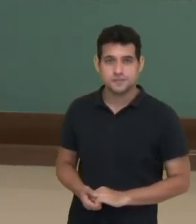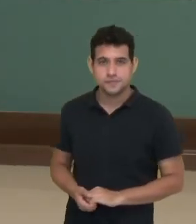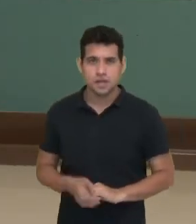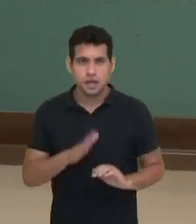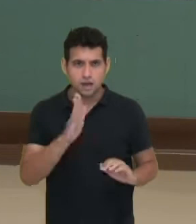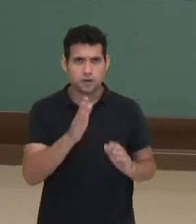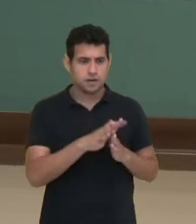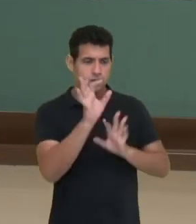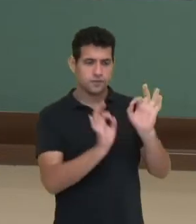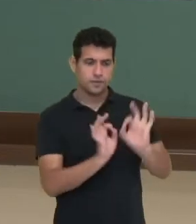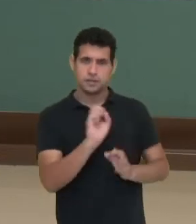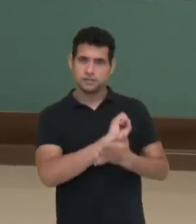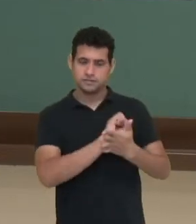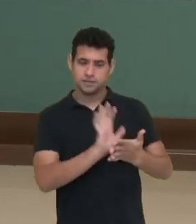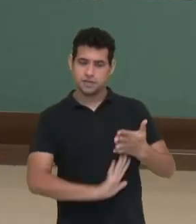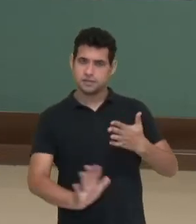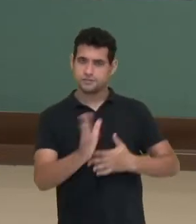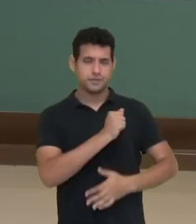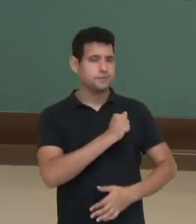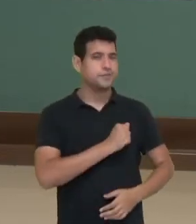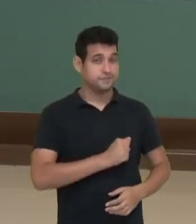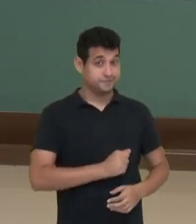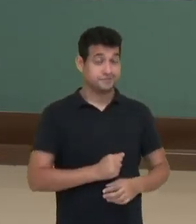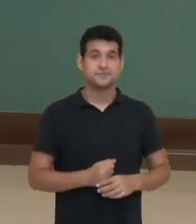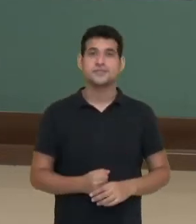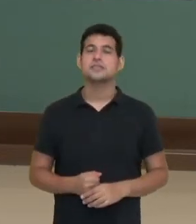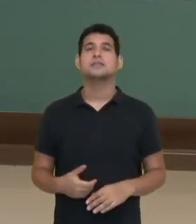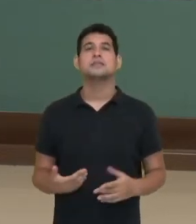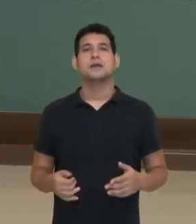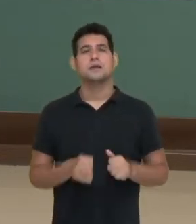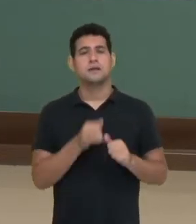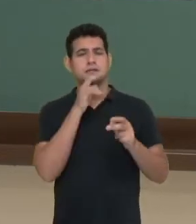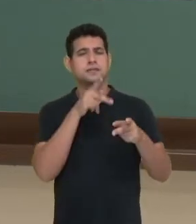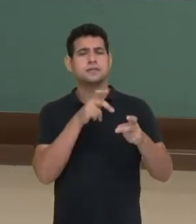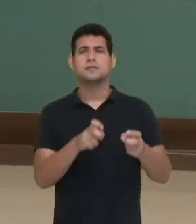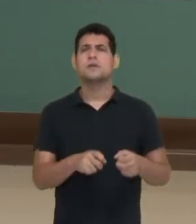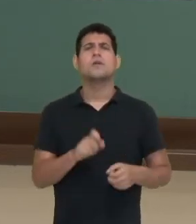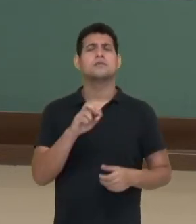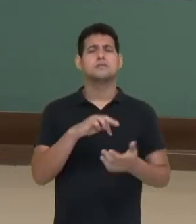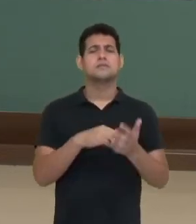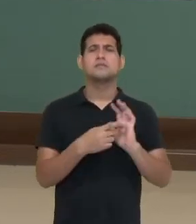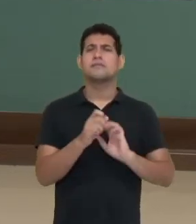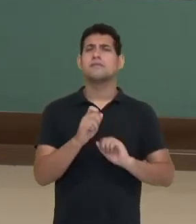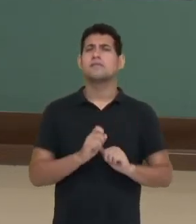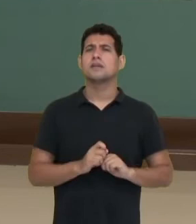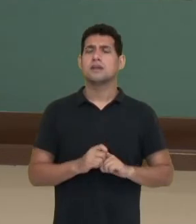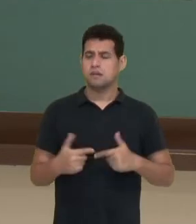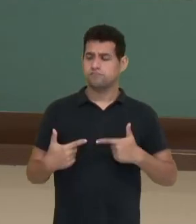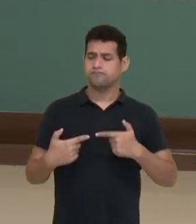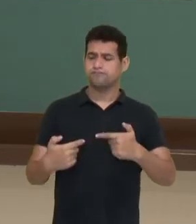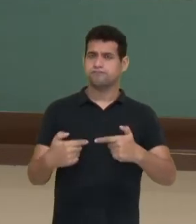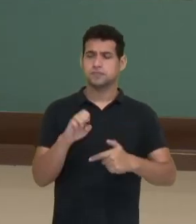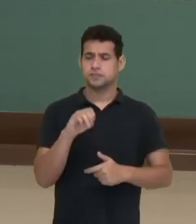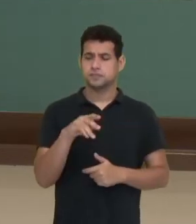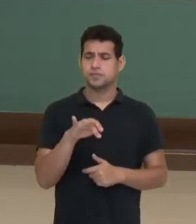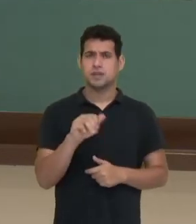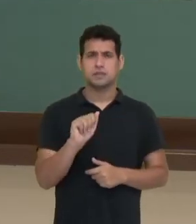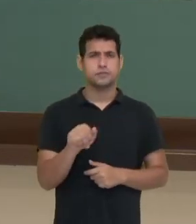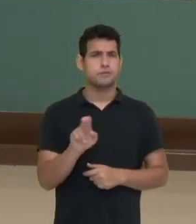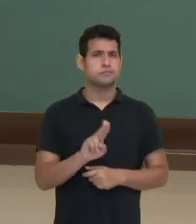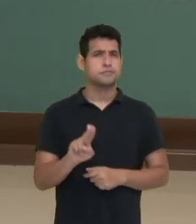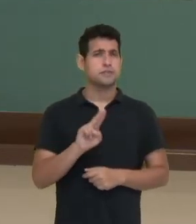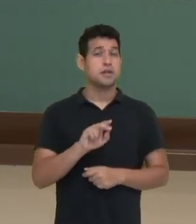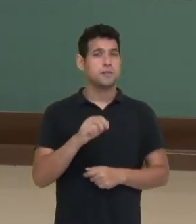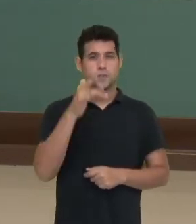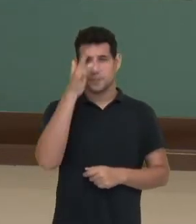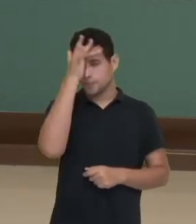Vamos para a correção da nossa atividade, sétimos anos? Então veja, o que era a guerra de emboscada usada pelos habitantes